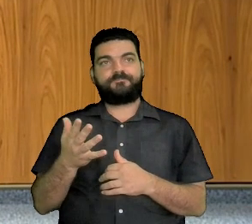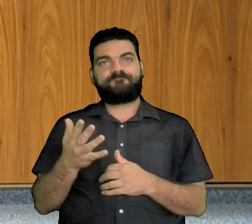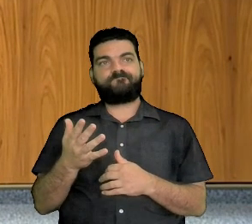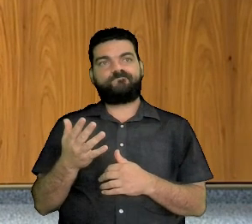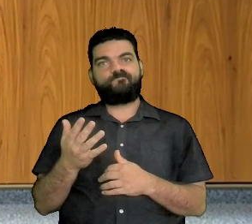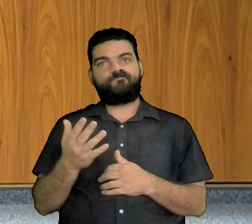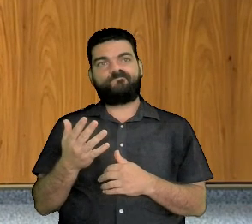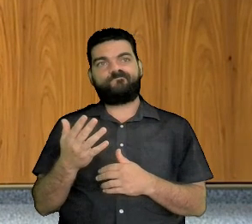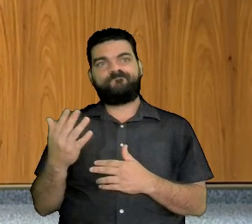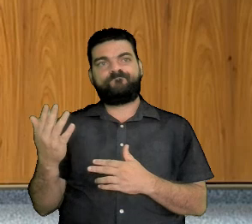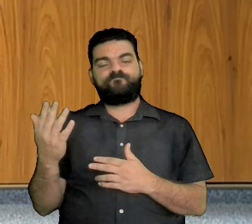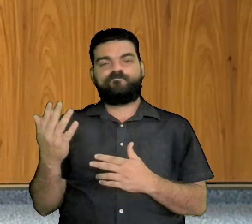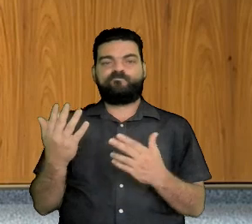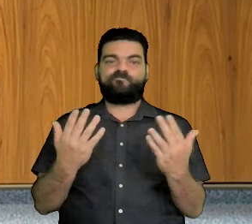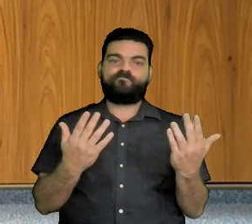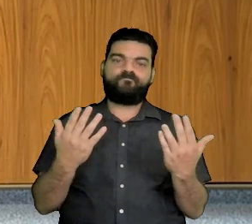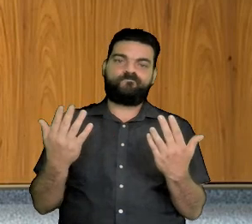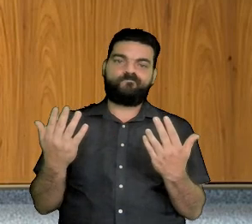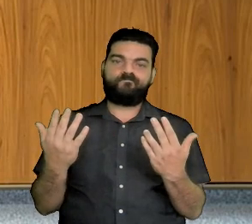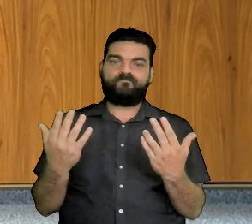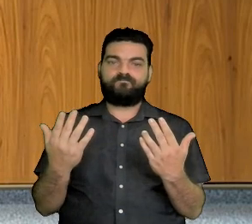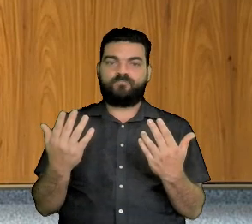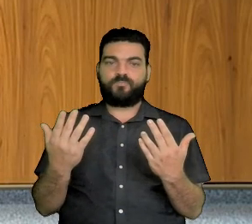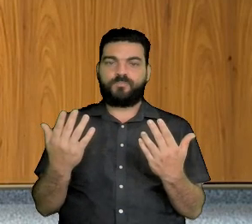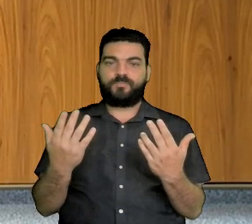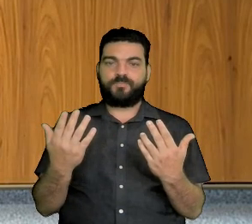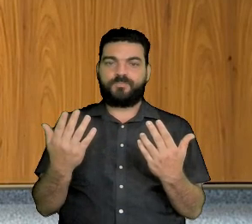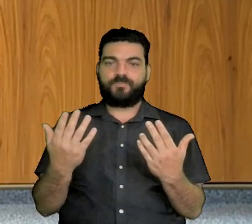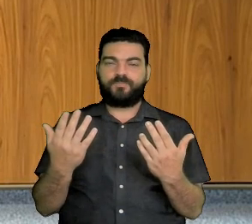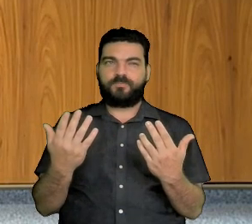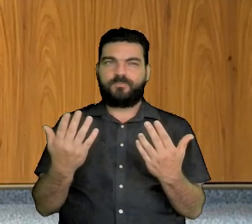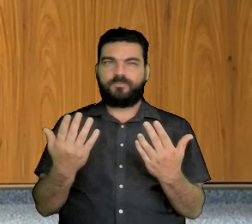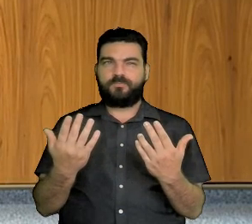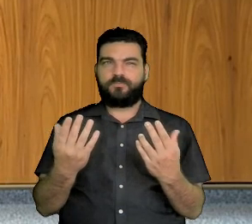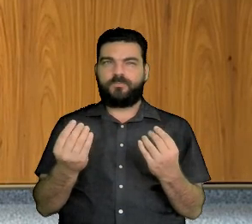foi dito aqui. Agora, no que toca a